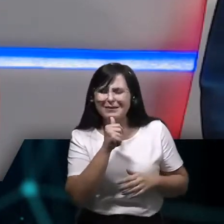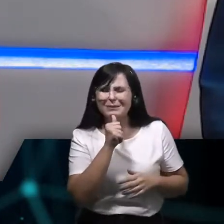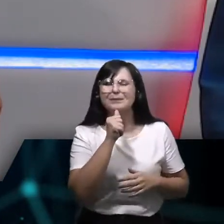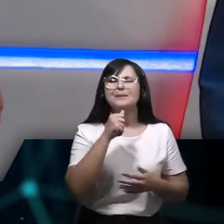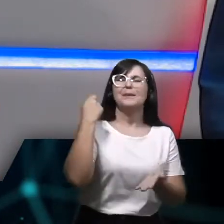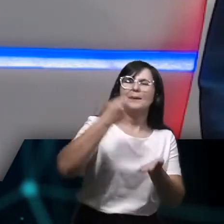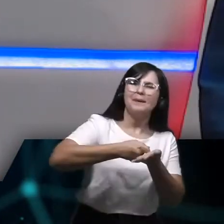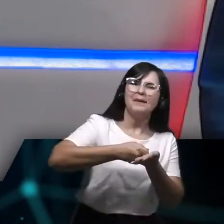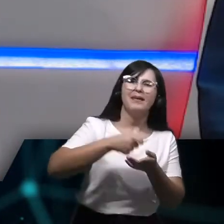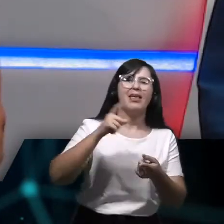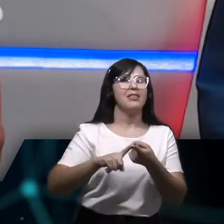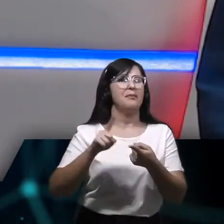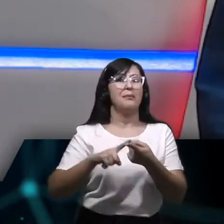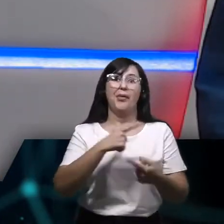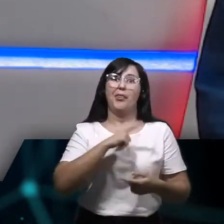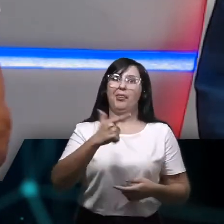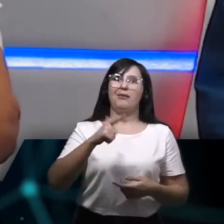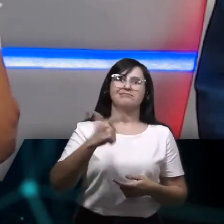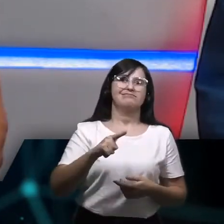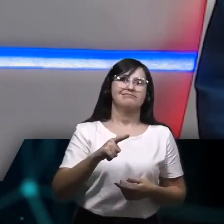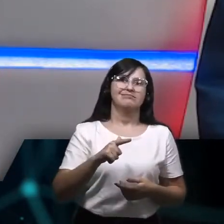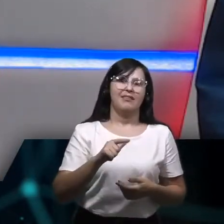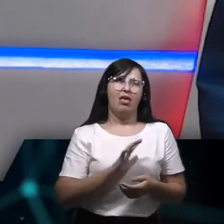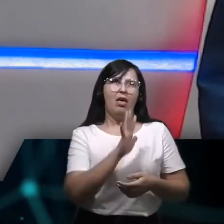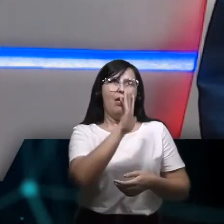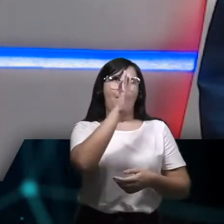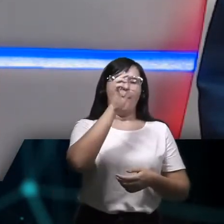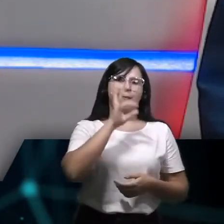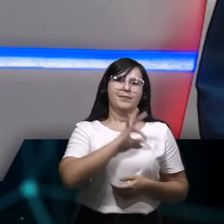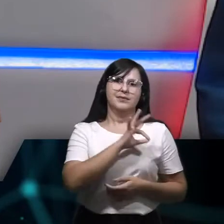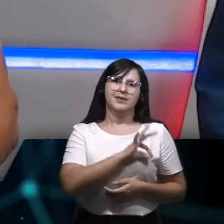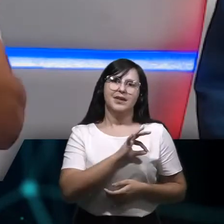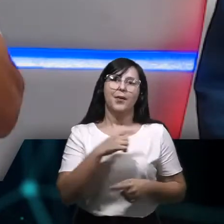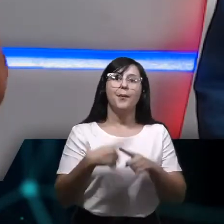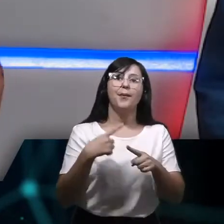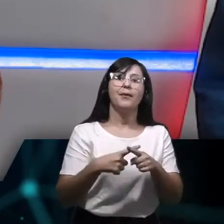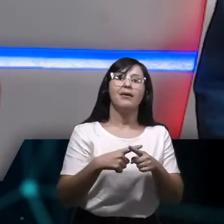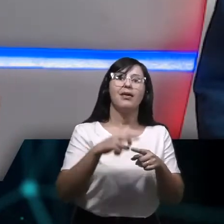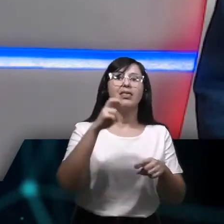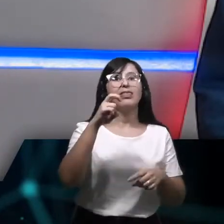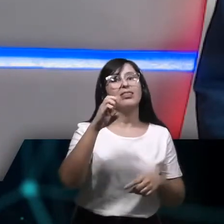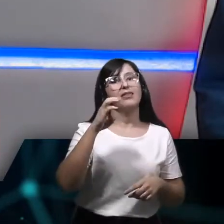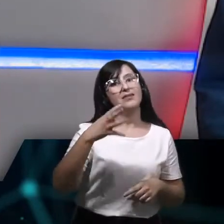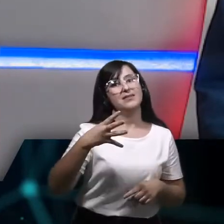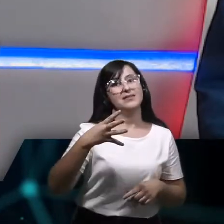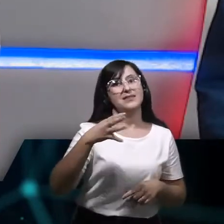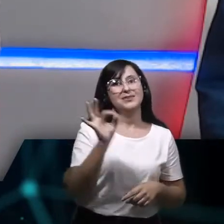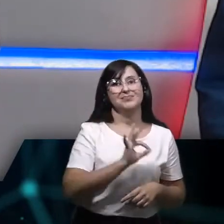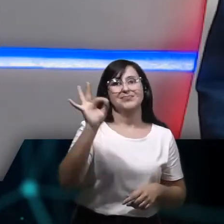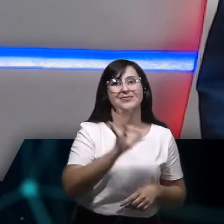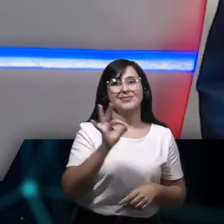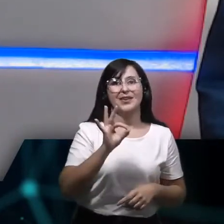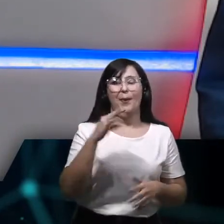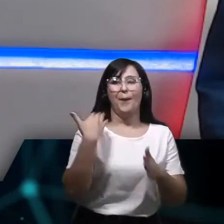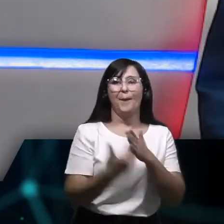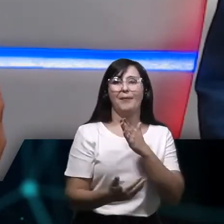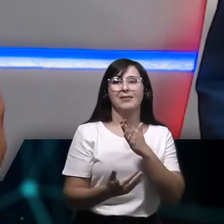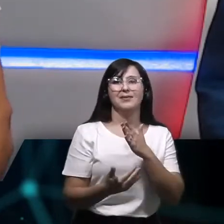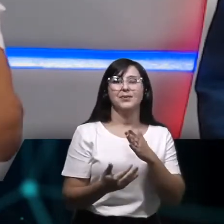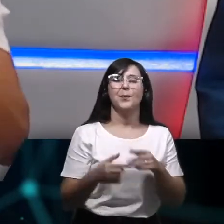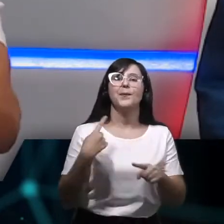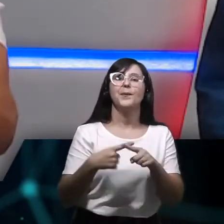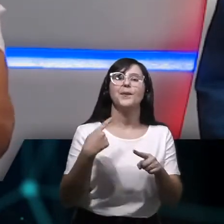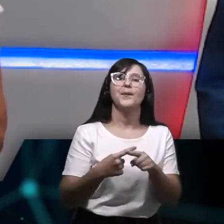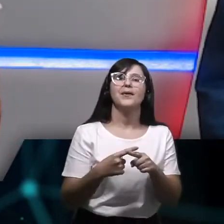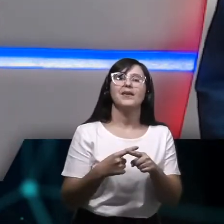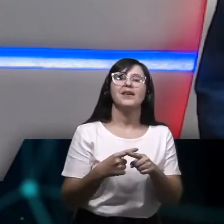os aumentos que o senhor não repassou de 2015 para cá, que foi 54%, o senhor só concedeu 6% a eles, esse ano que era